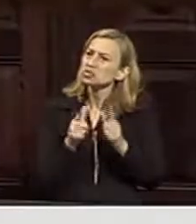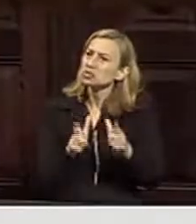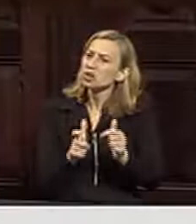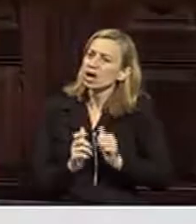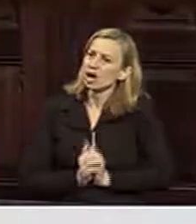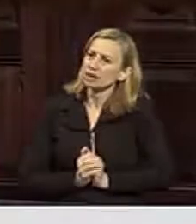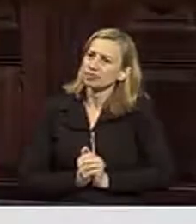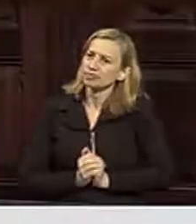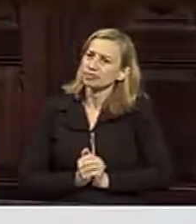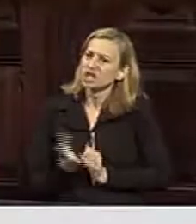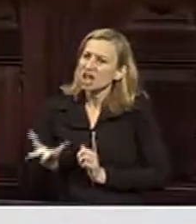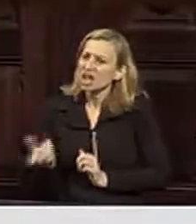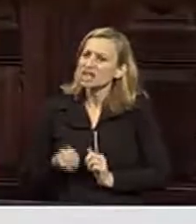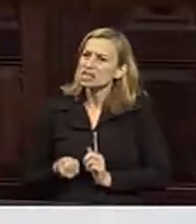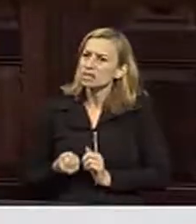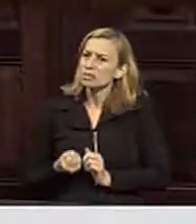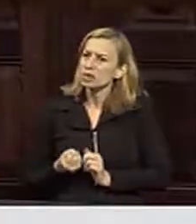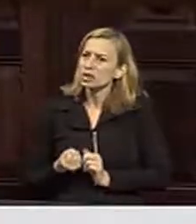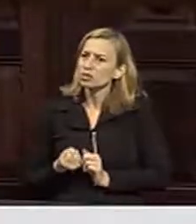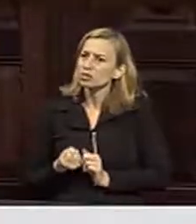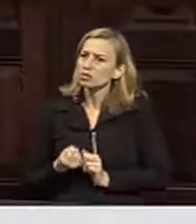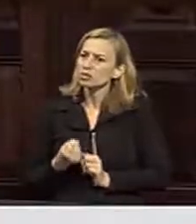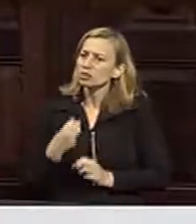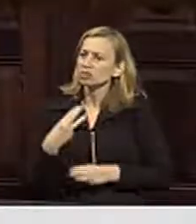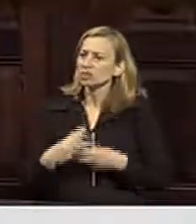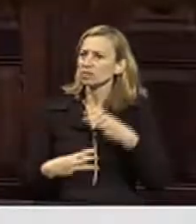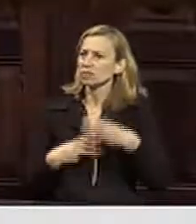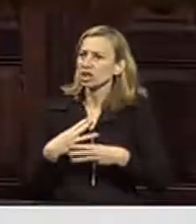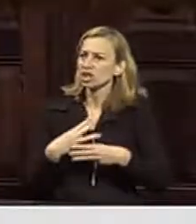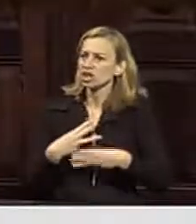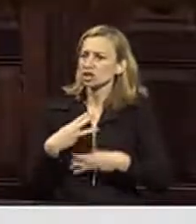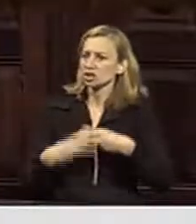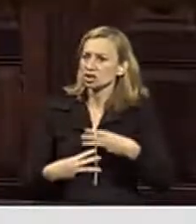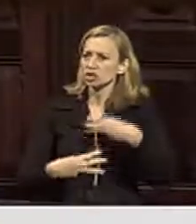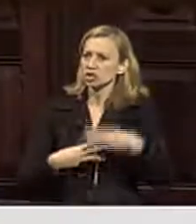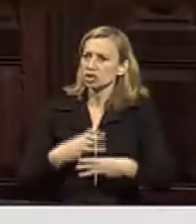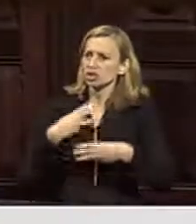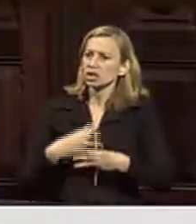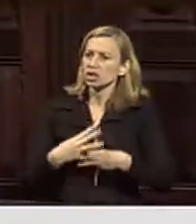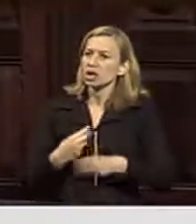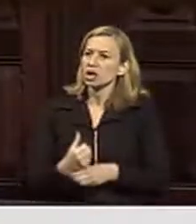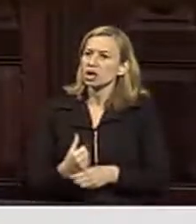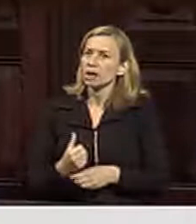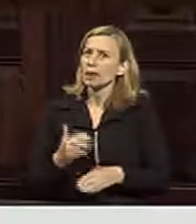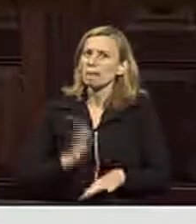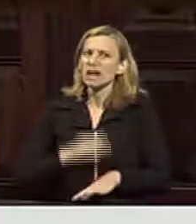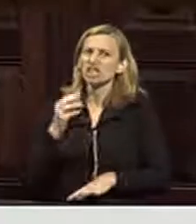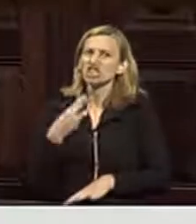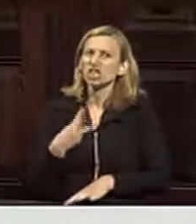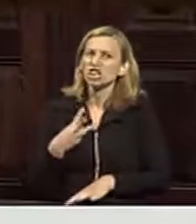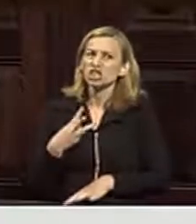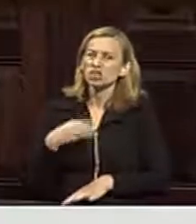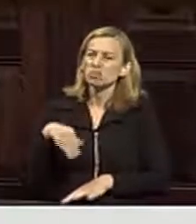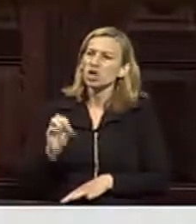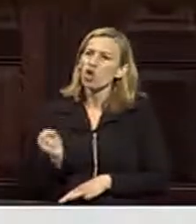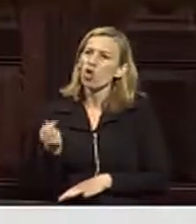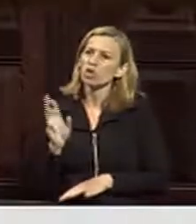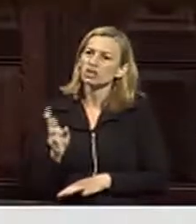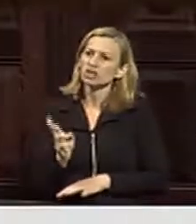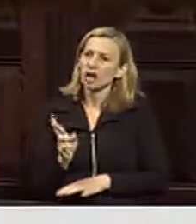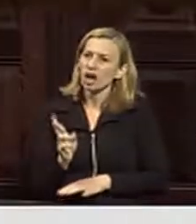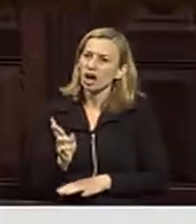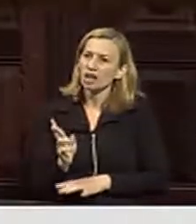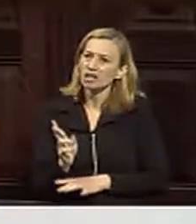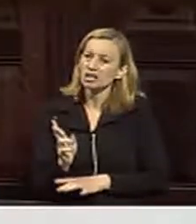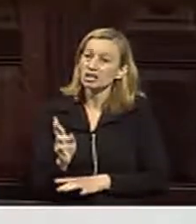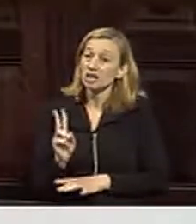primeiro trimestre de 2018 mais de 3 milhões de reais da verba CIT, é